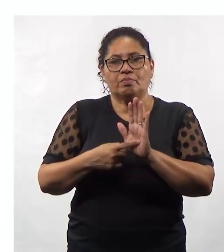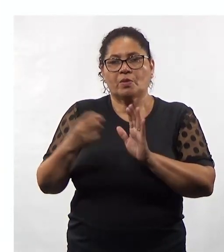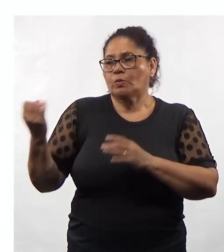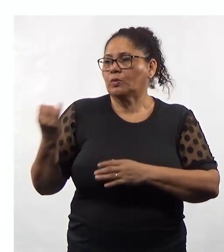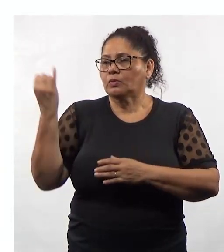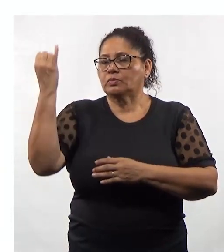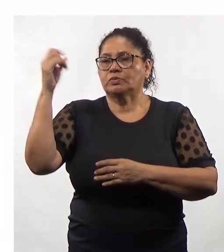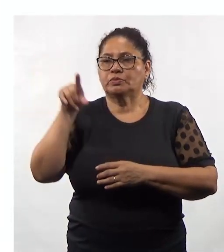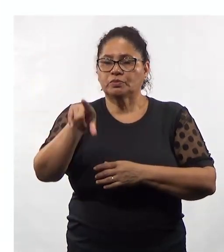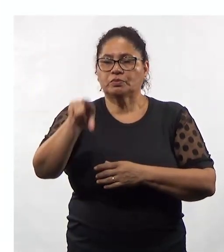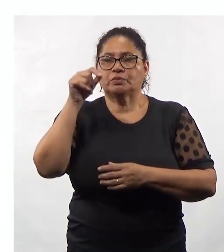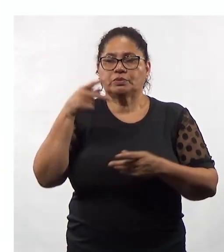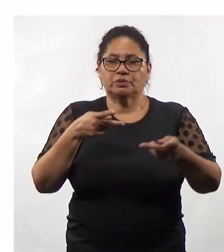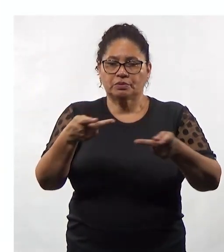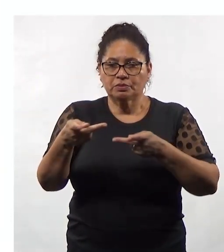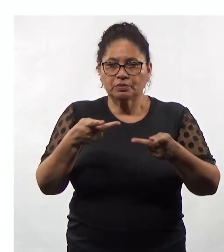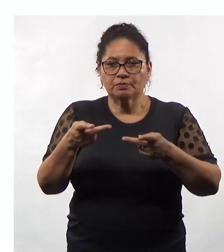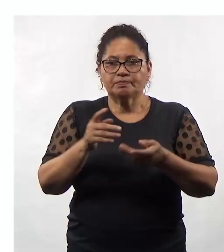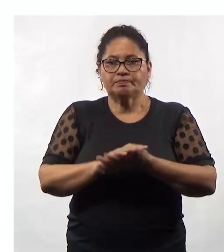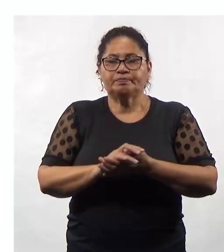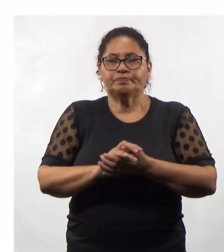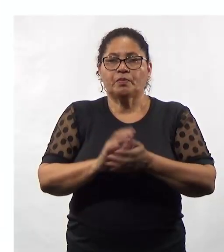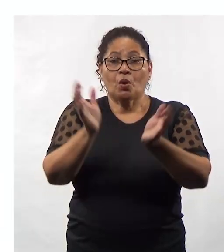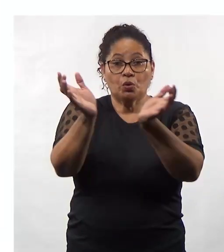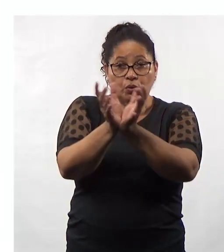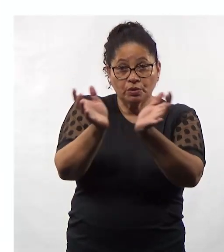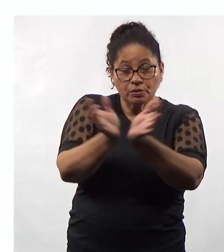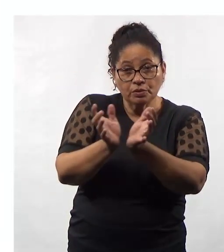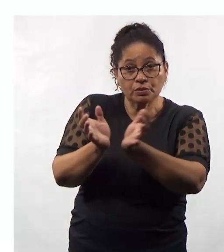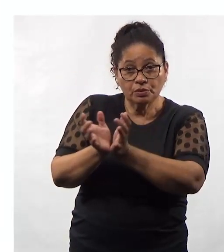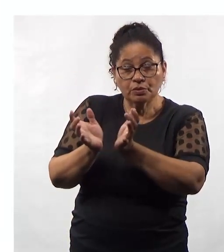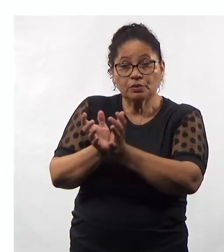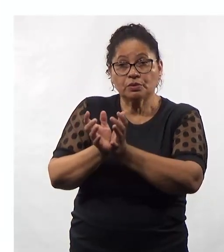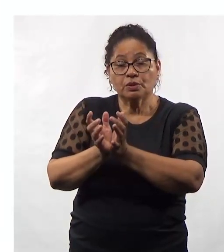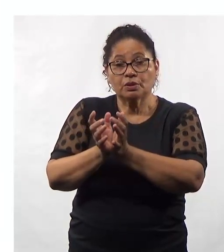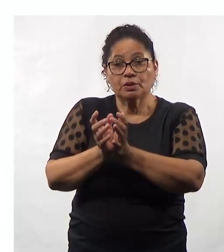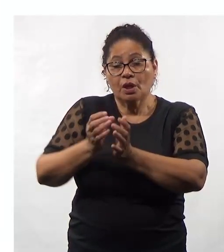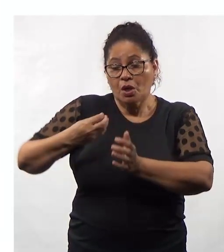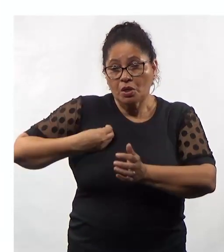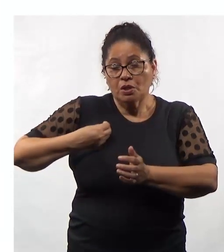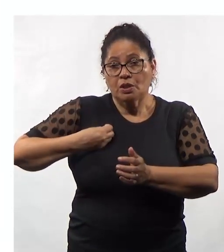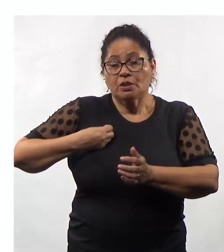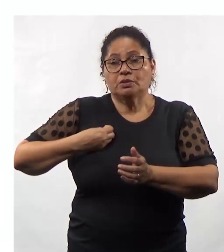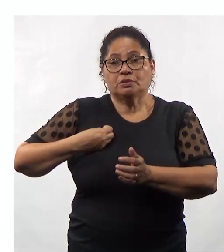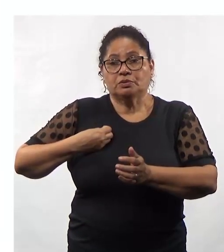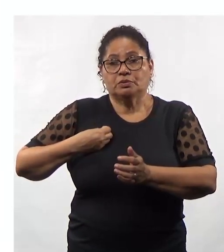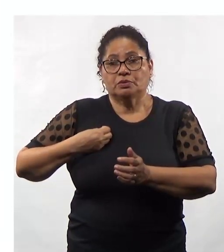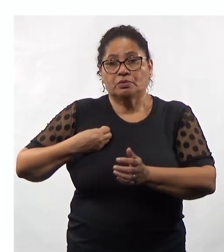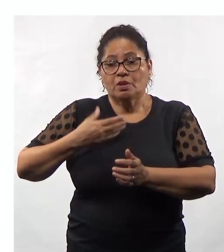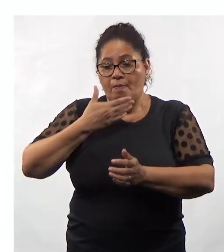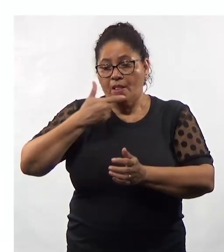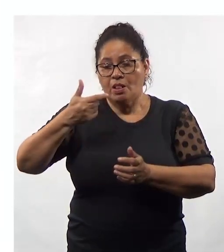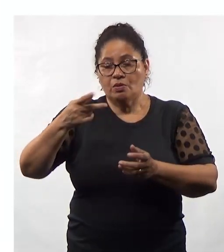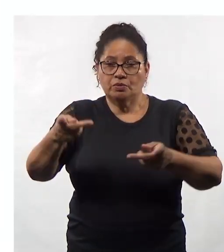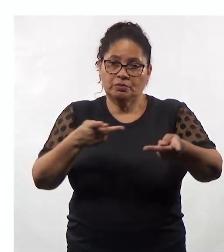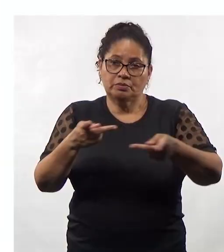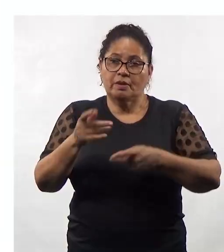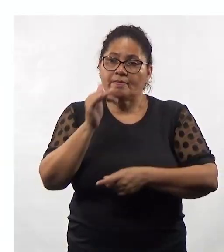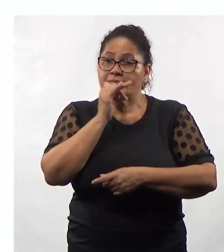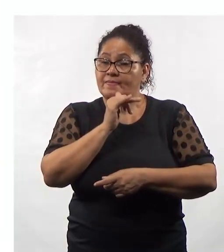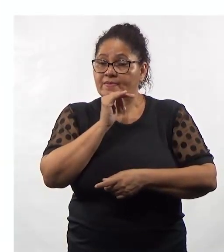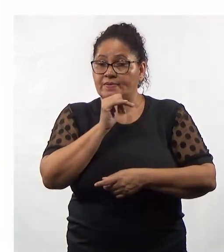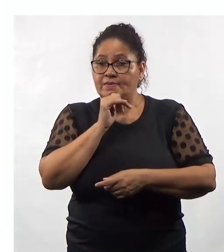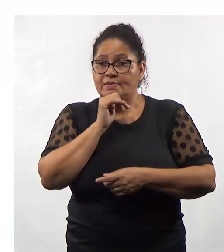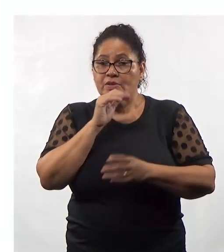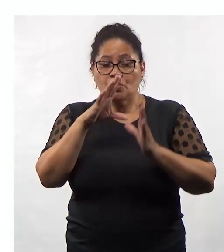essa priorização, seleção de projetos. Classificação, aqueles que atribuem a nota que classifica o projeto. Por